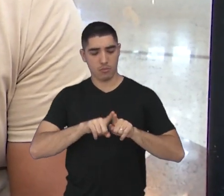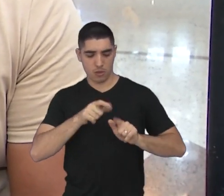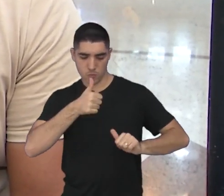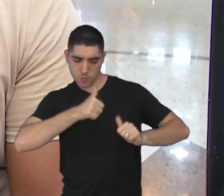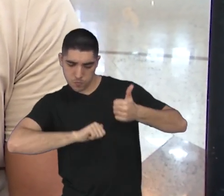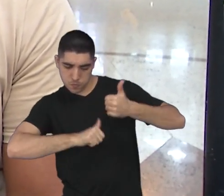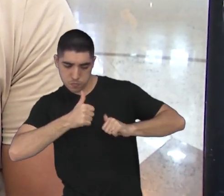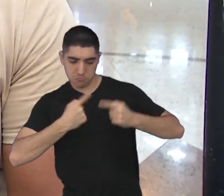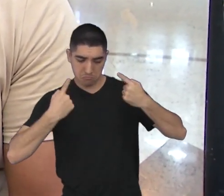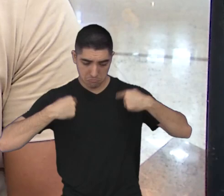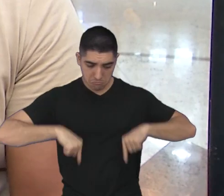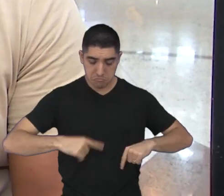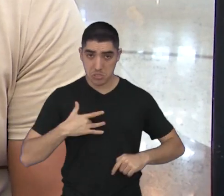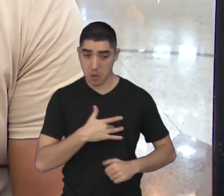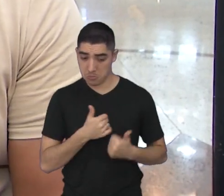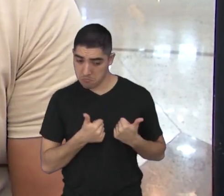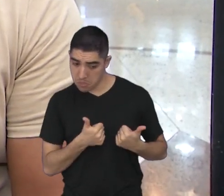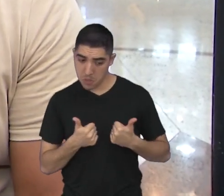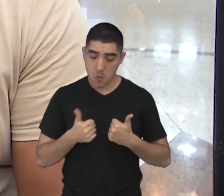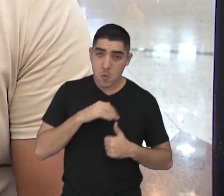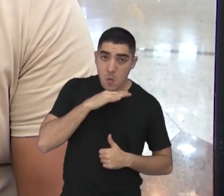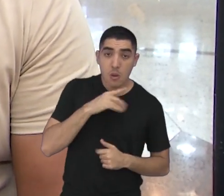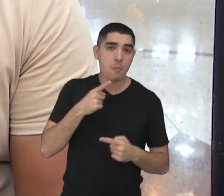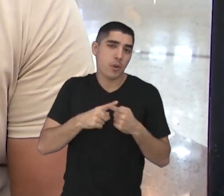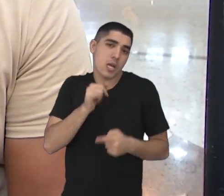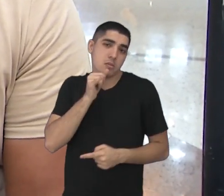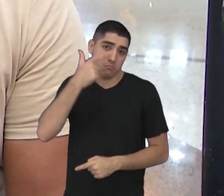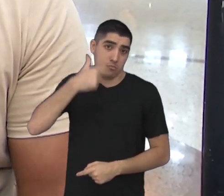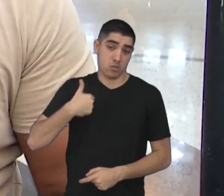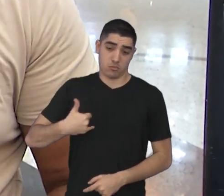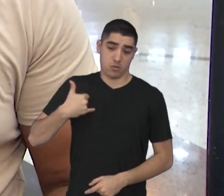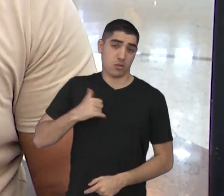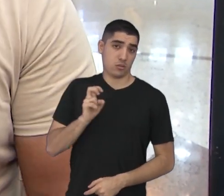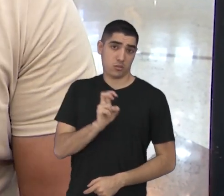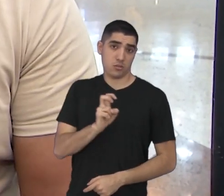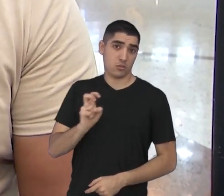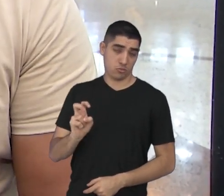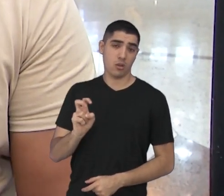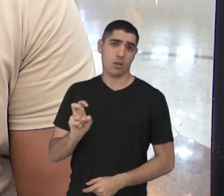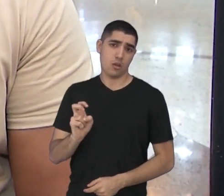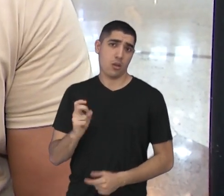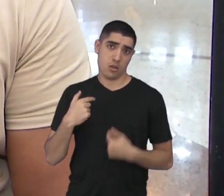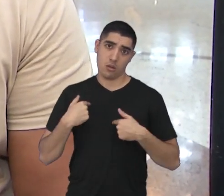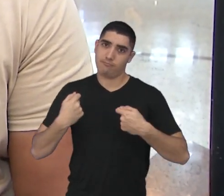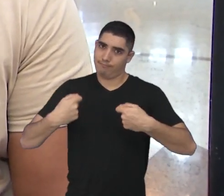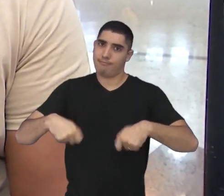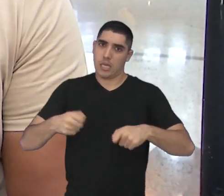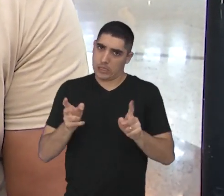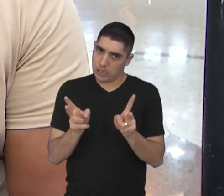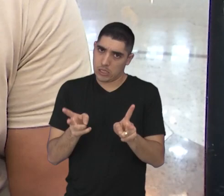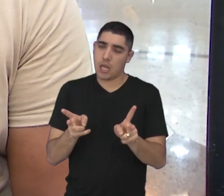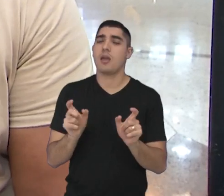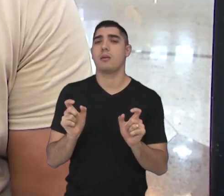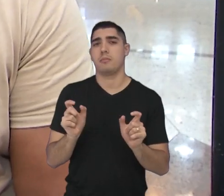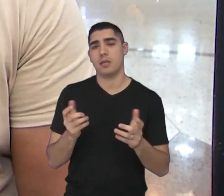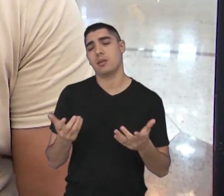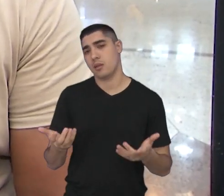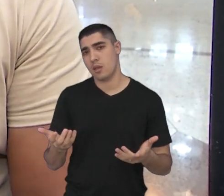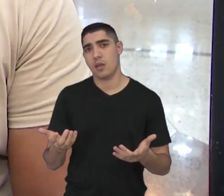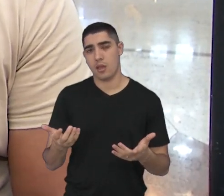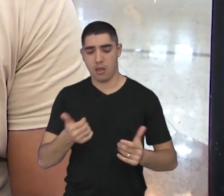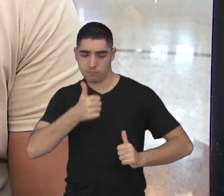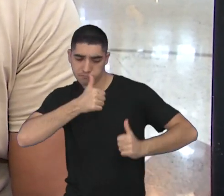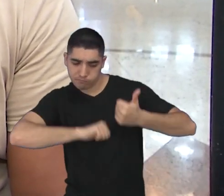uma análise corriqueira de como está a nossa saúde. Até porque, por exemplo, no meu caso, eu com 55 anos, faz-se